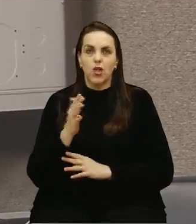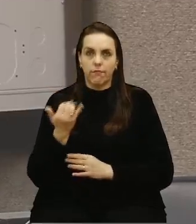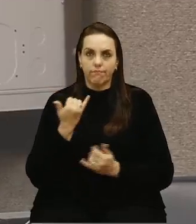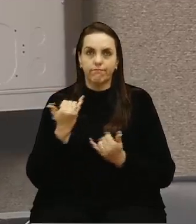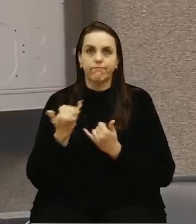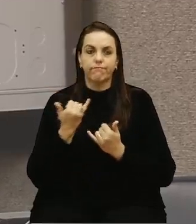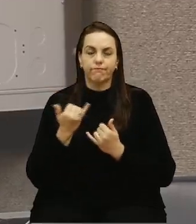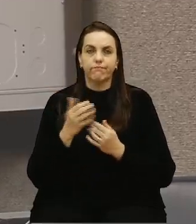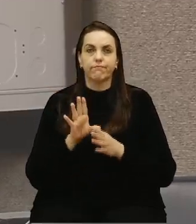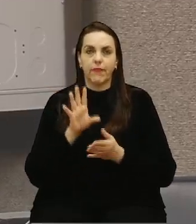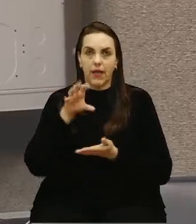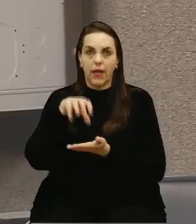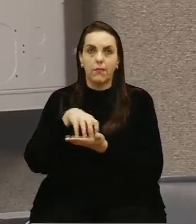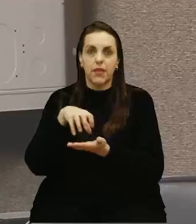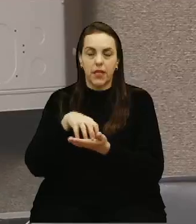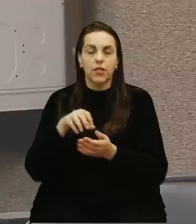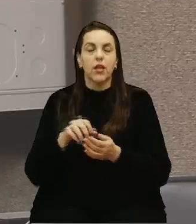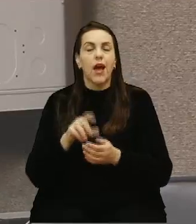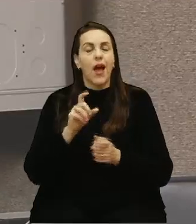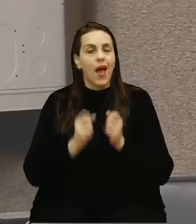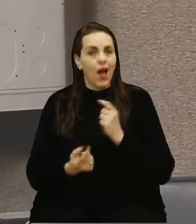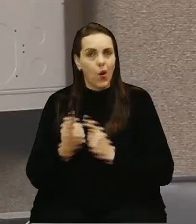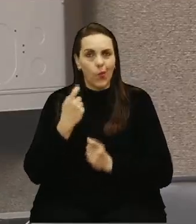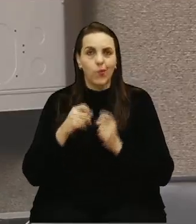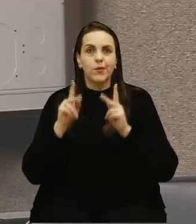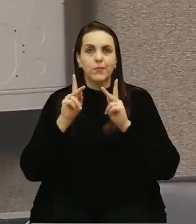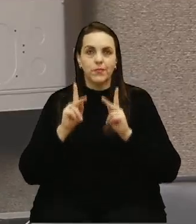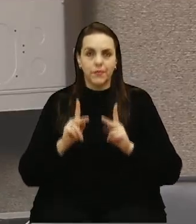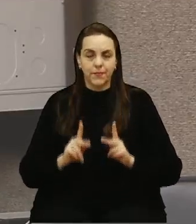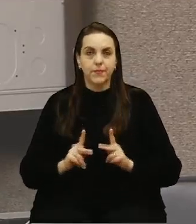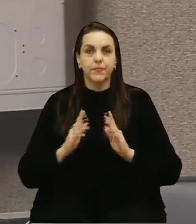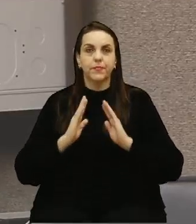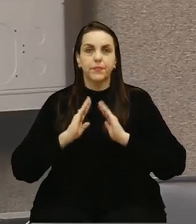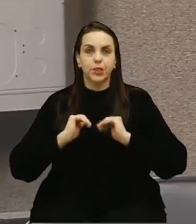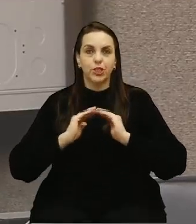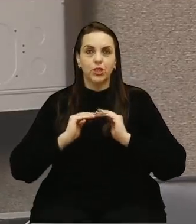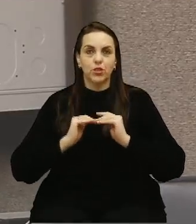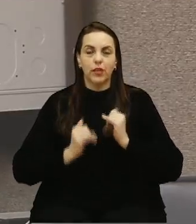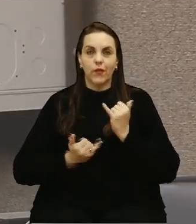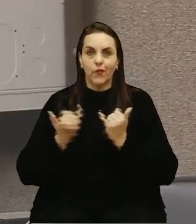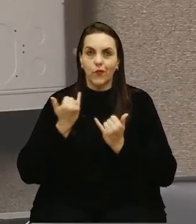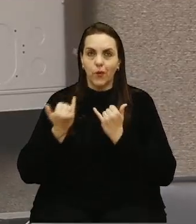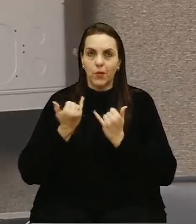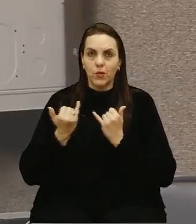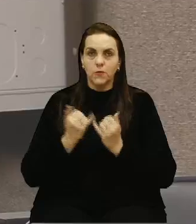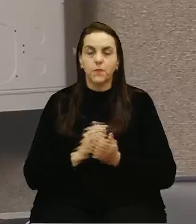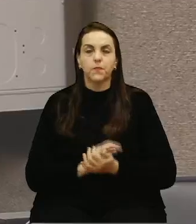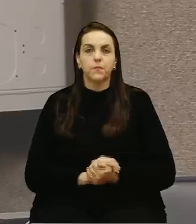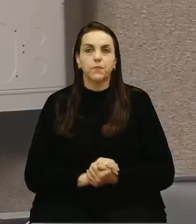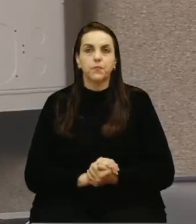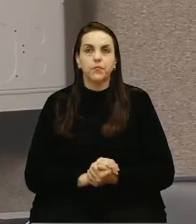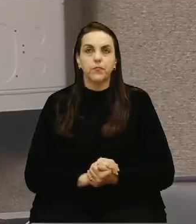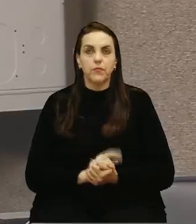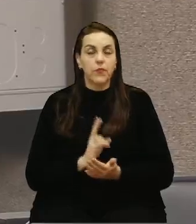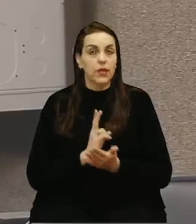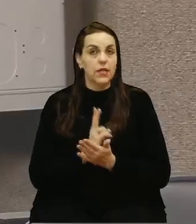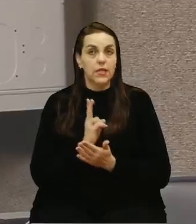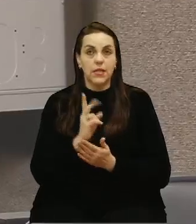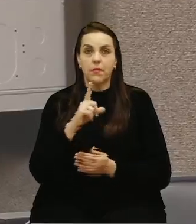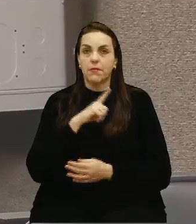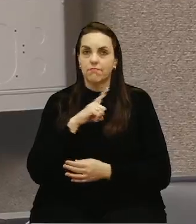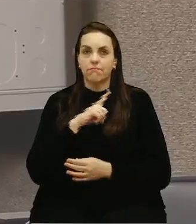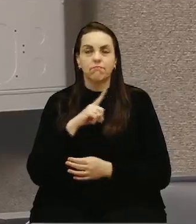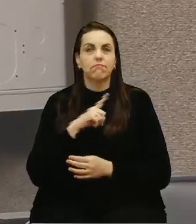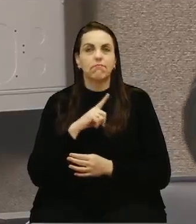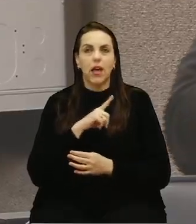no gabinete algumas pessoas pedindo informações. Eu sempre tenho um canal